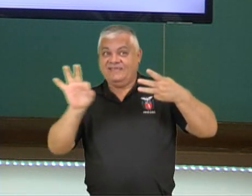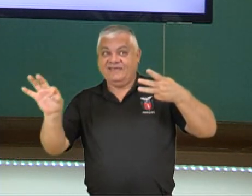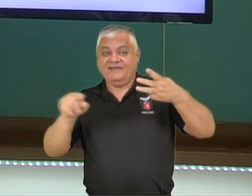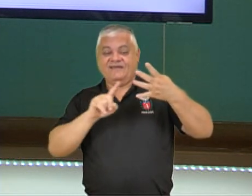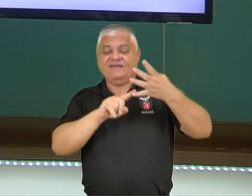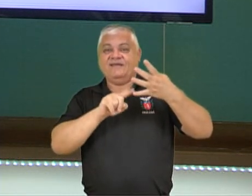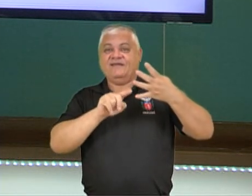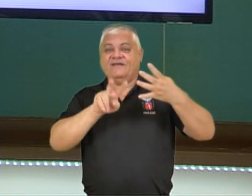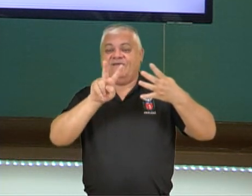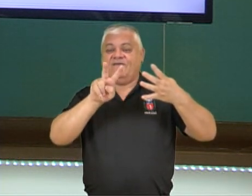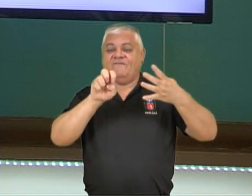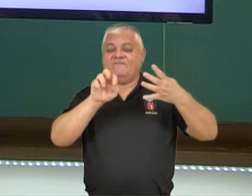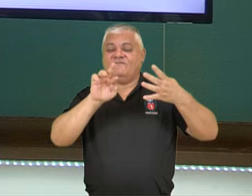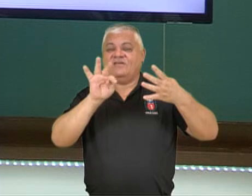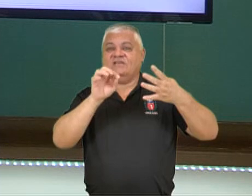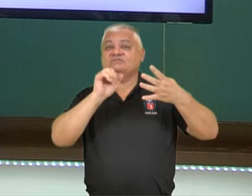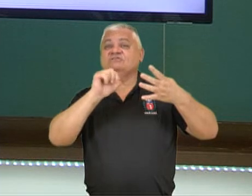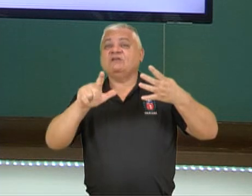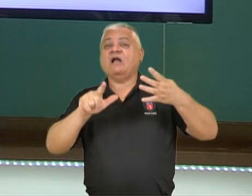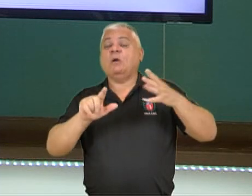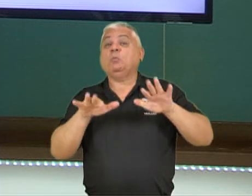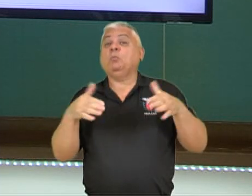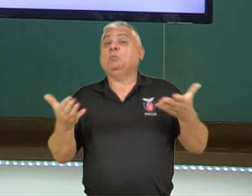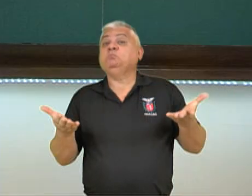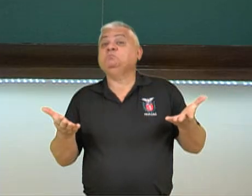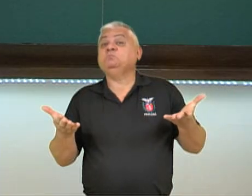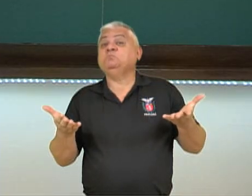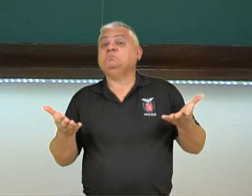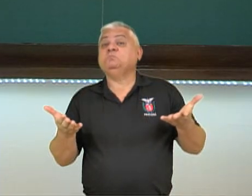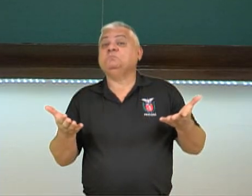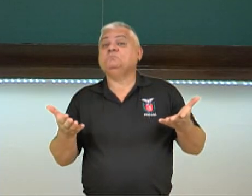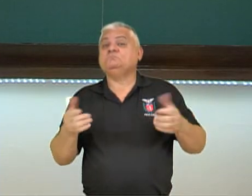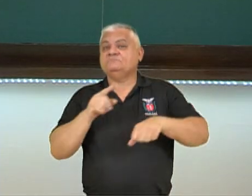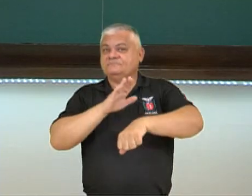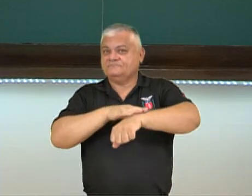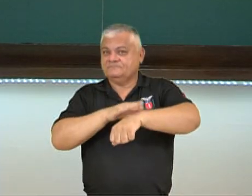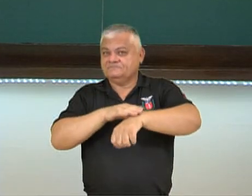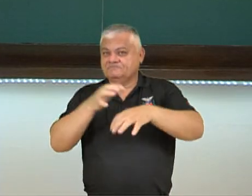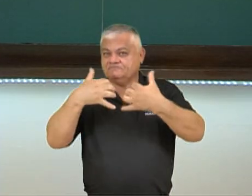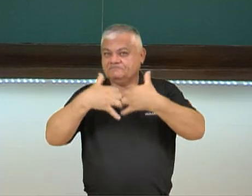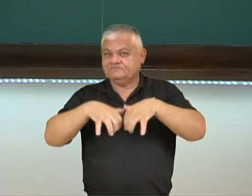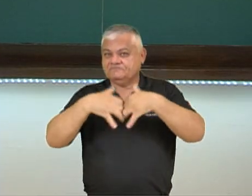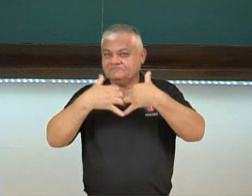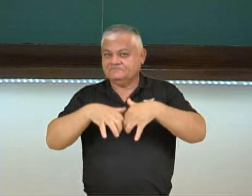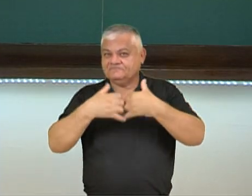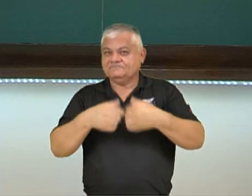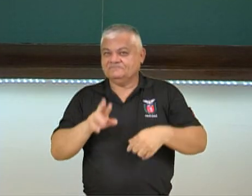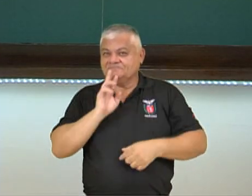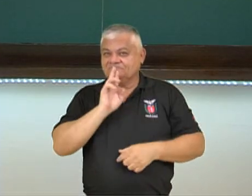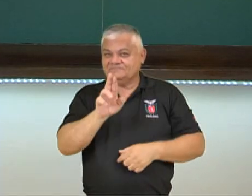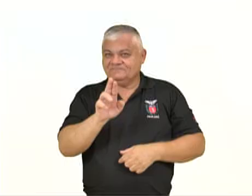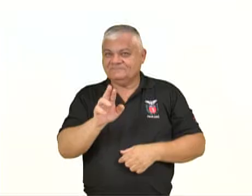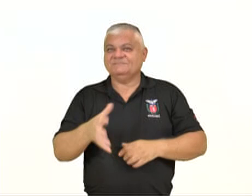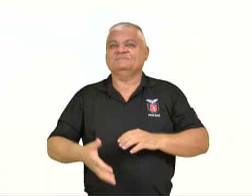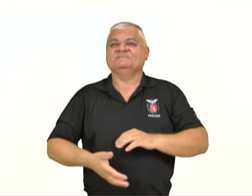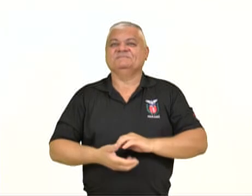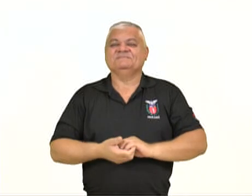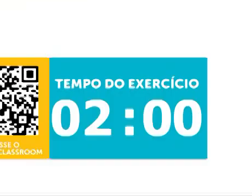escalar, algébrica, linear ou vetorial. Eu vou dar um tempinho para vocês e daqui a pouco a gente responde essa questão.